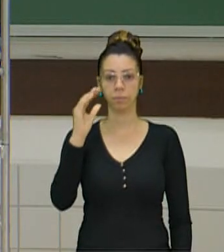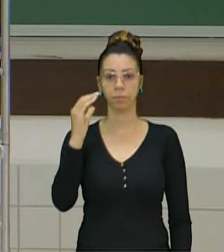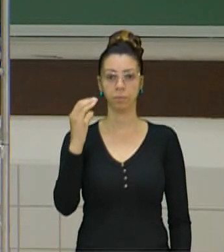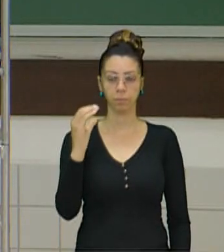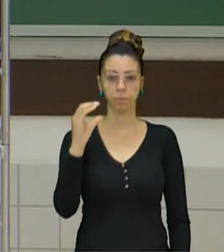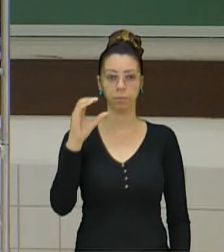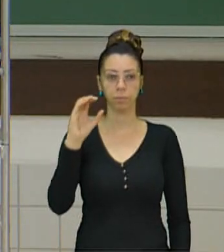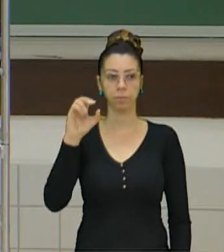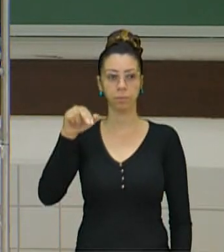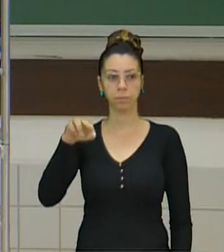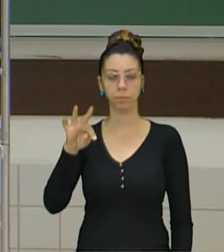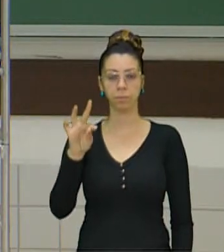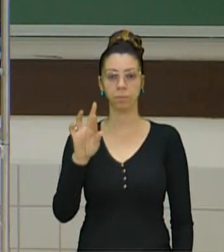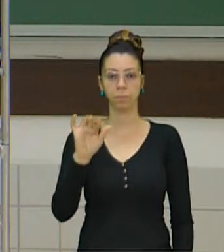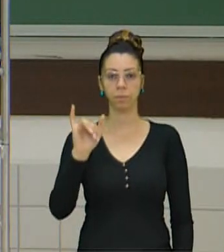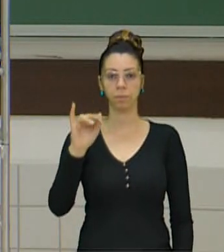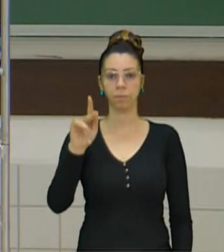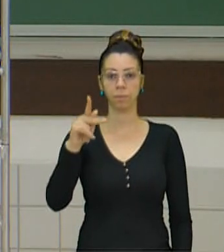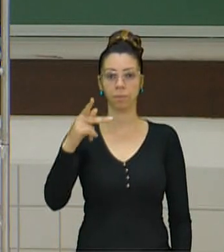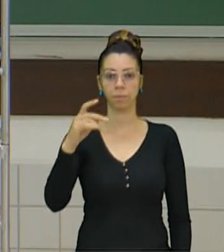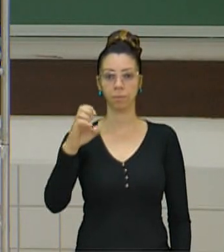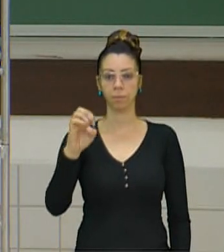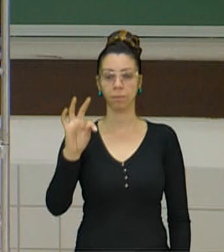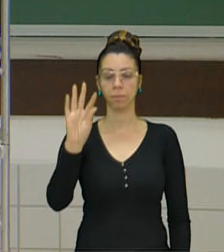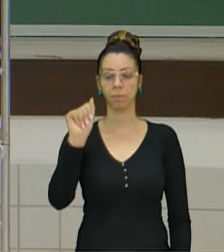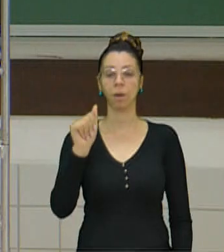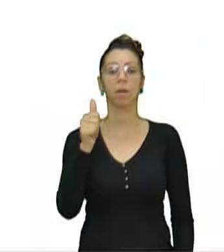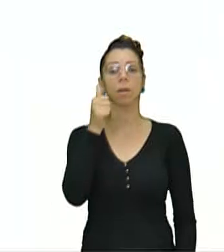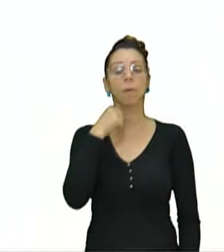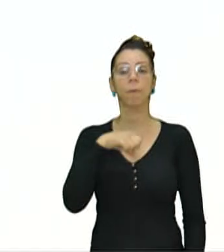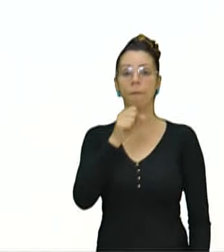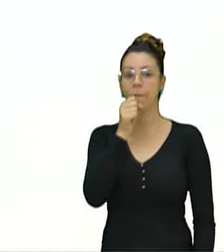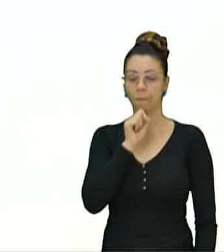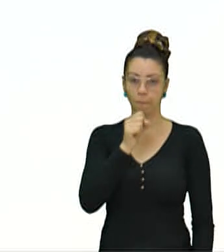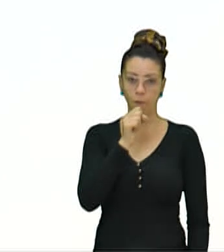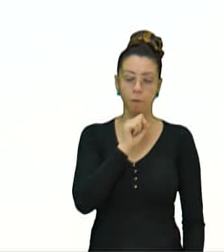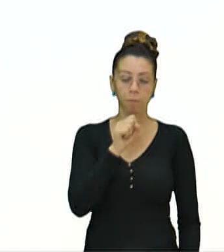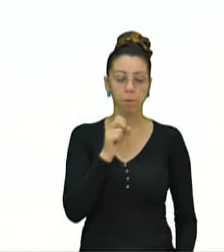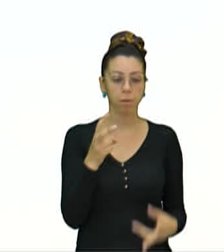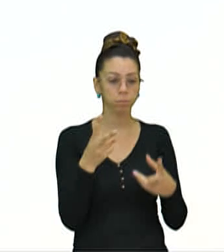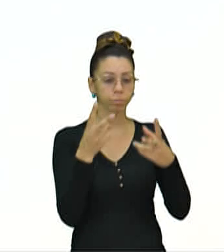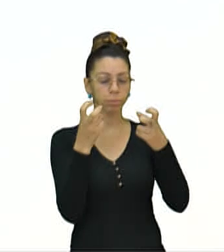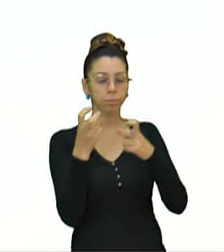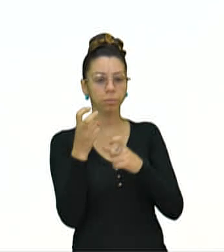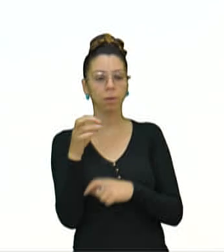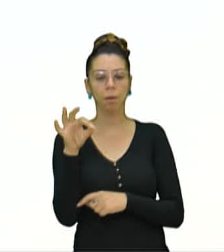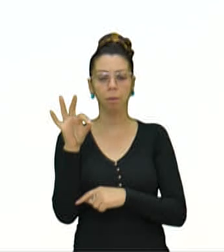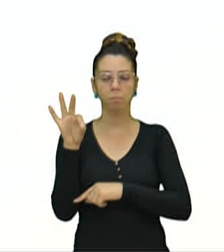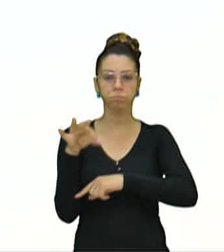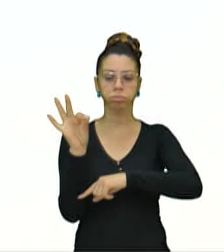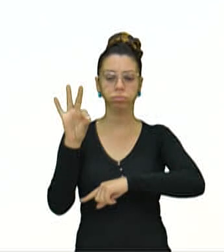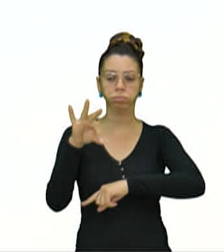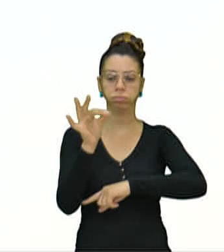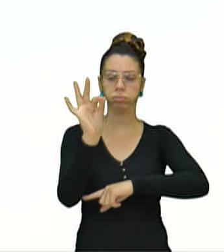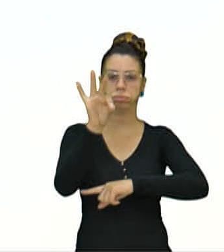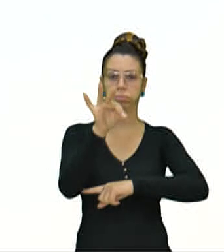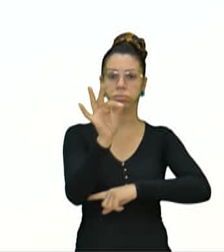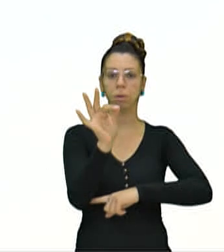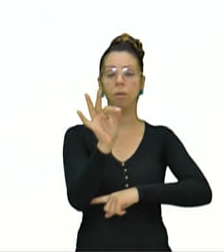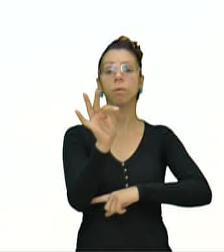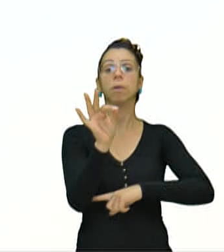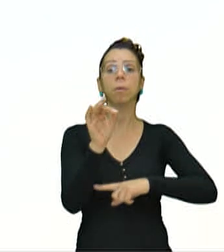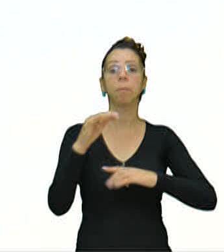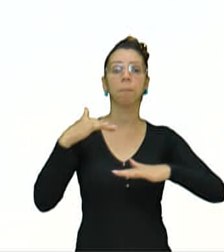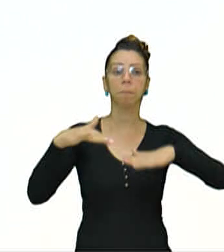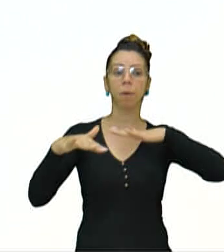centrífuga, centrípeta. Vovó Euclide observa uma muriçoca, né, executando um movimento